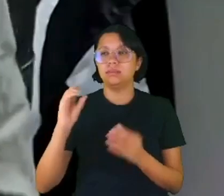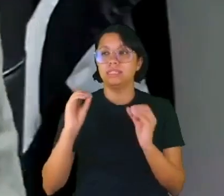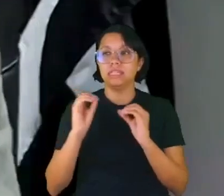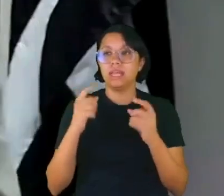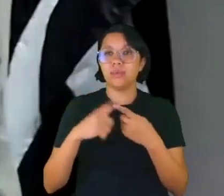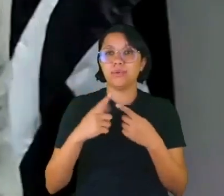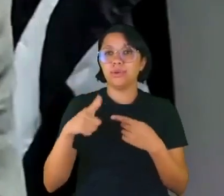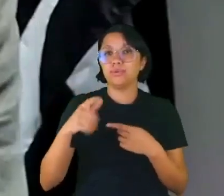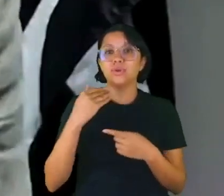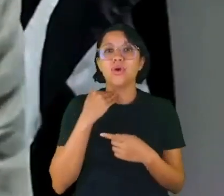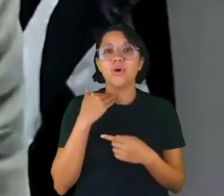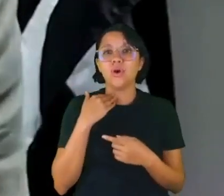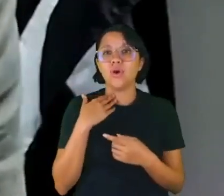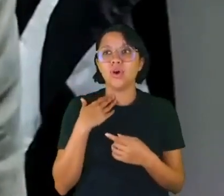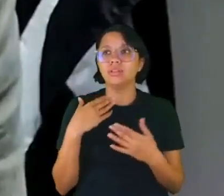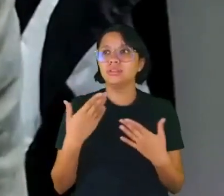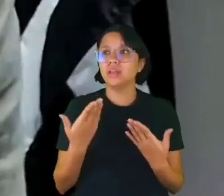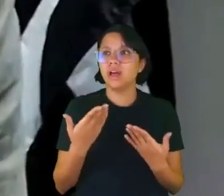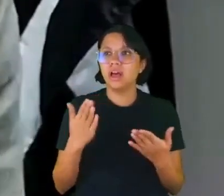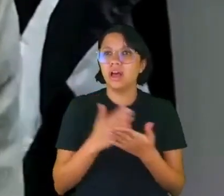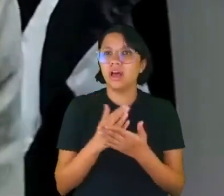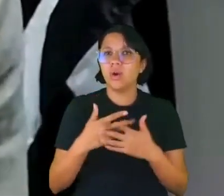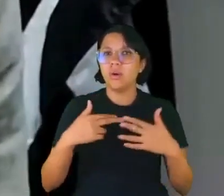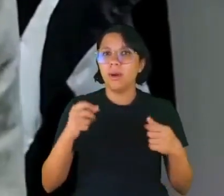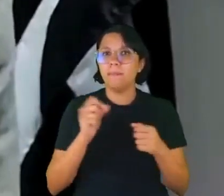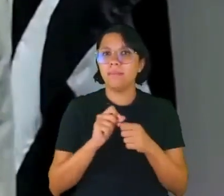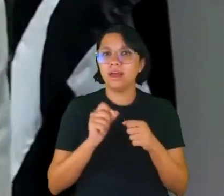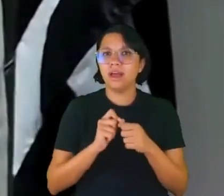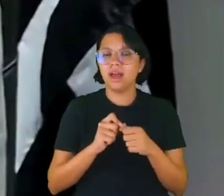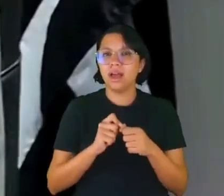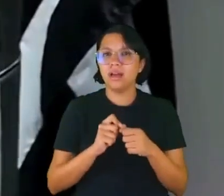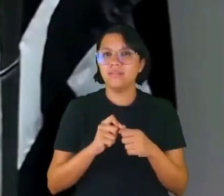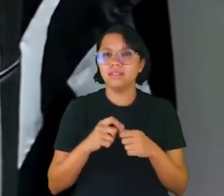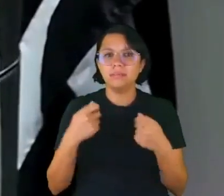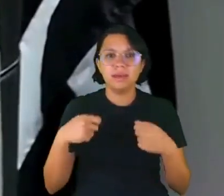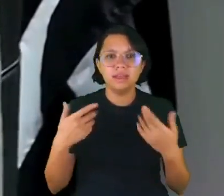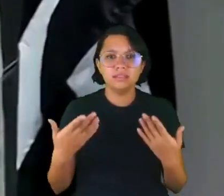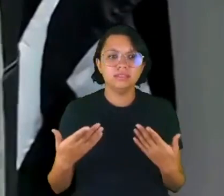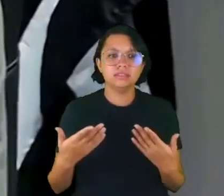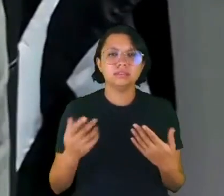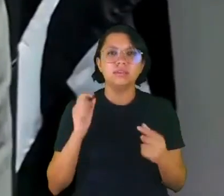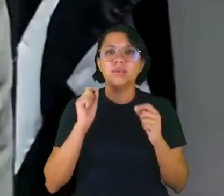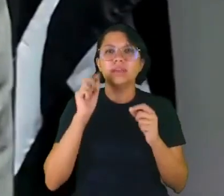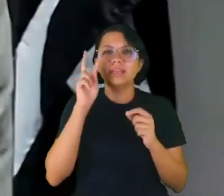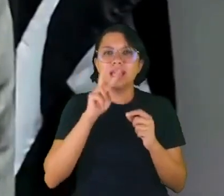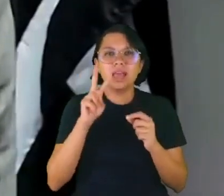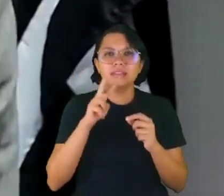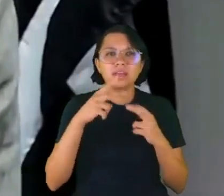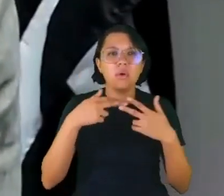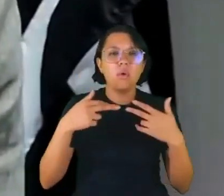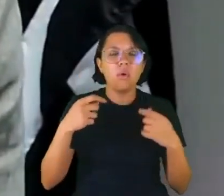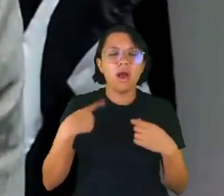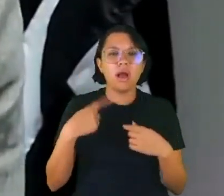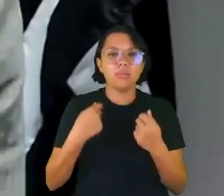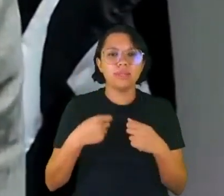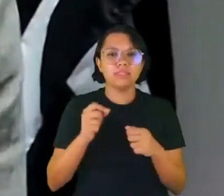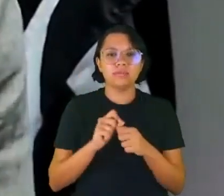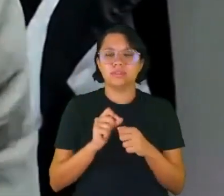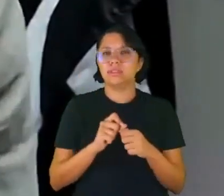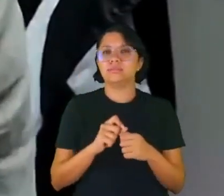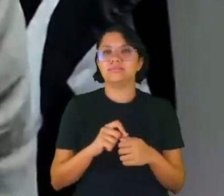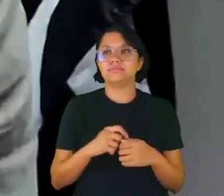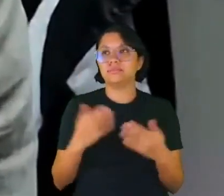coisa precisa ser feita. Essa audiência é para a gente ver o que é essa alguma coisa que a gente precisa fazer. Não